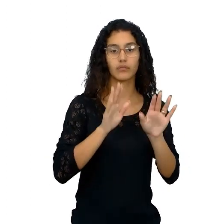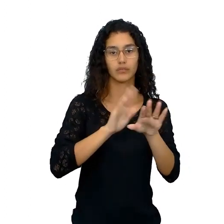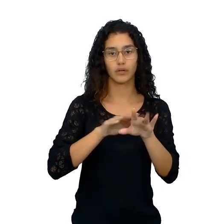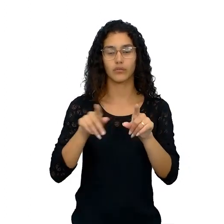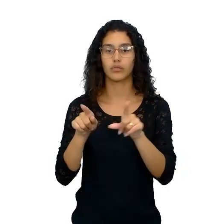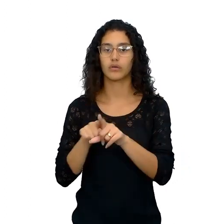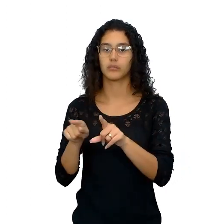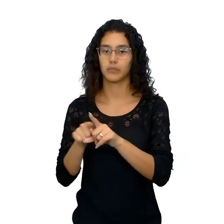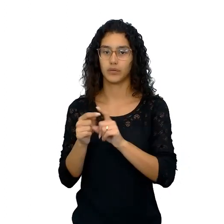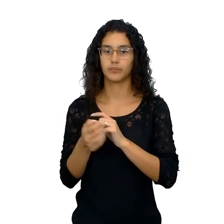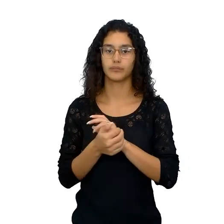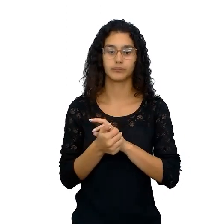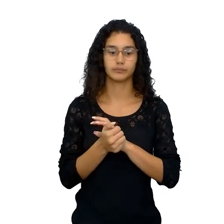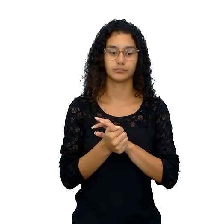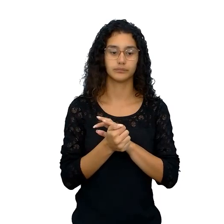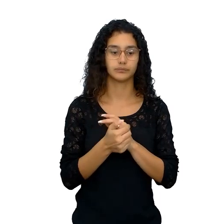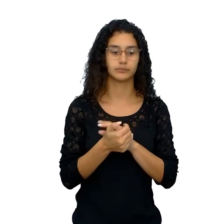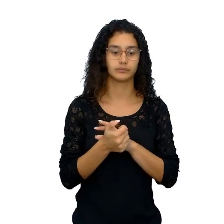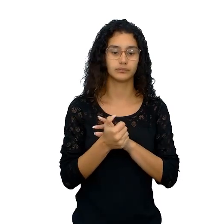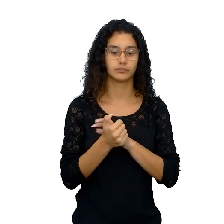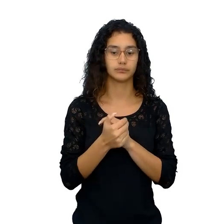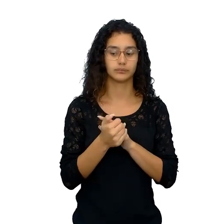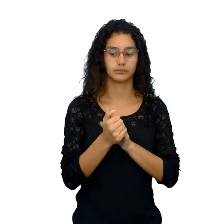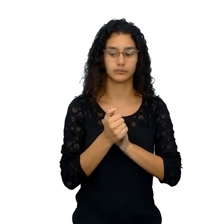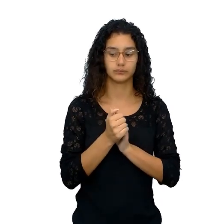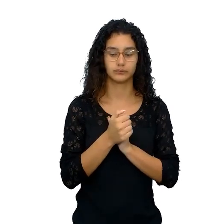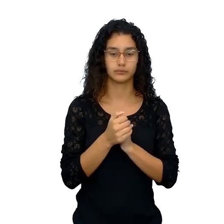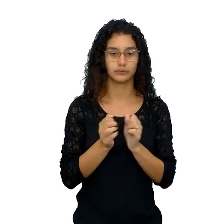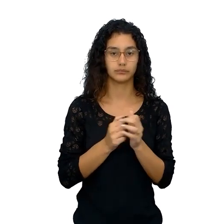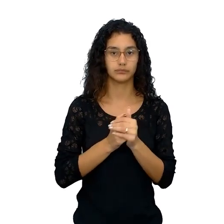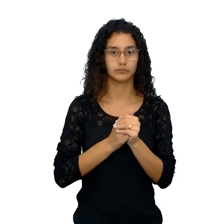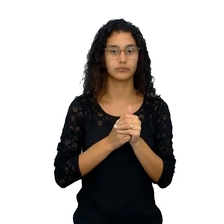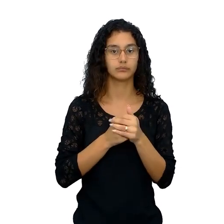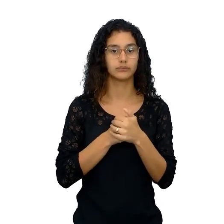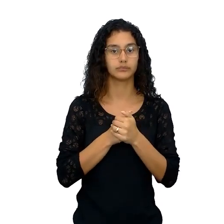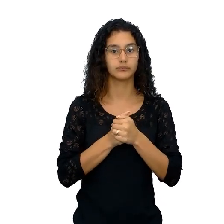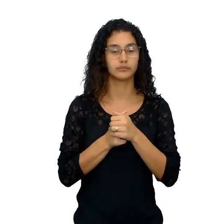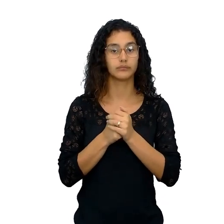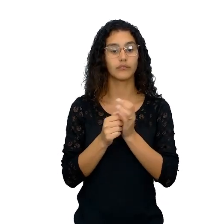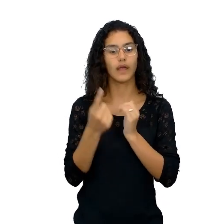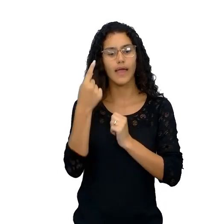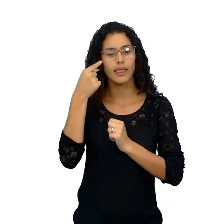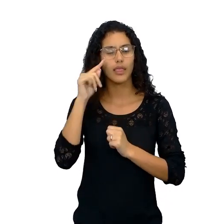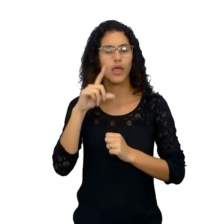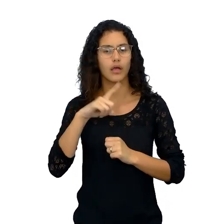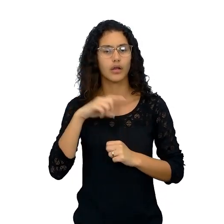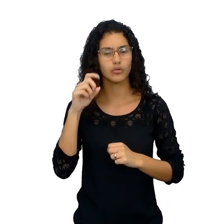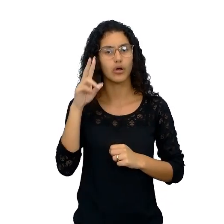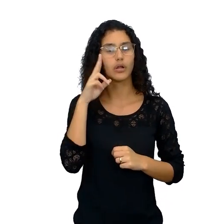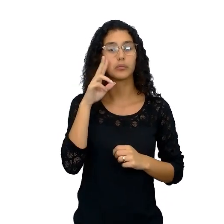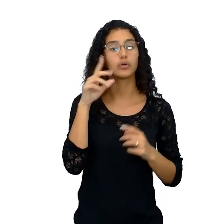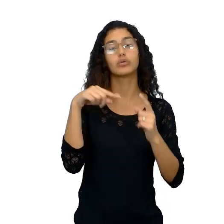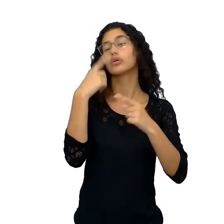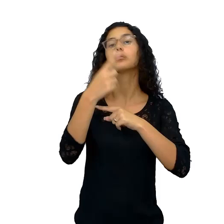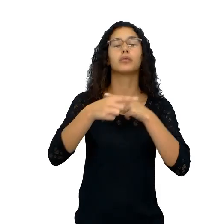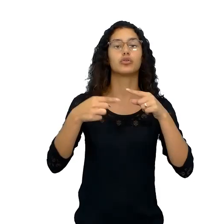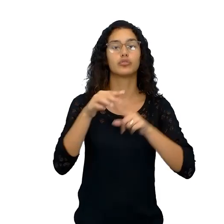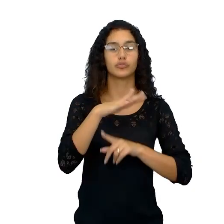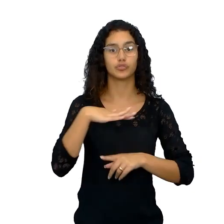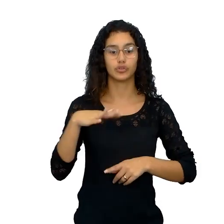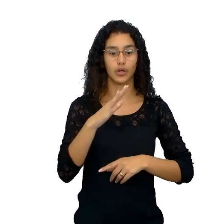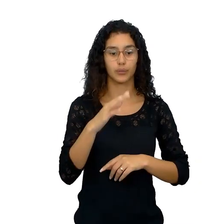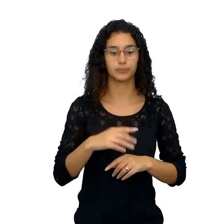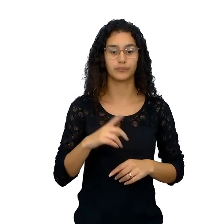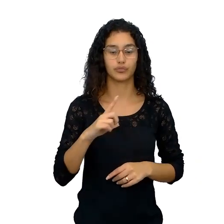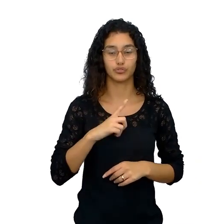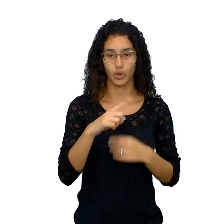construíram aí em mãos. Depois disso, a ideia, né, até mesmo lembrando daquele objetivo geral